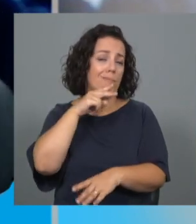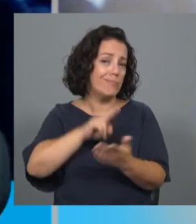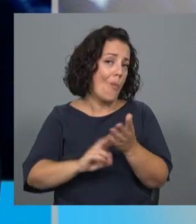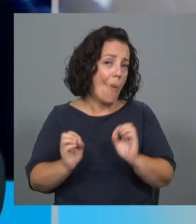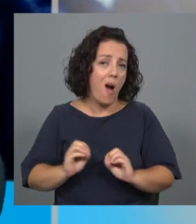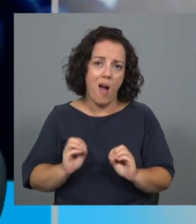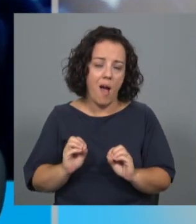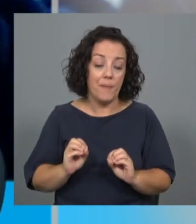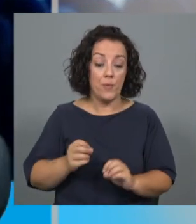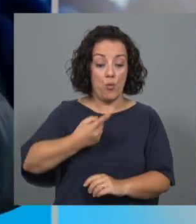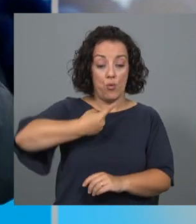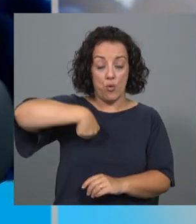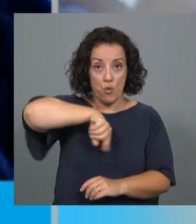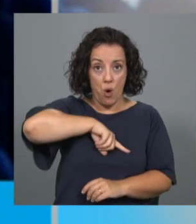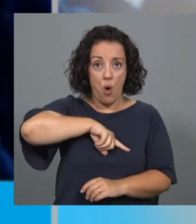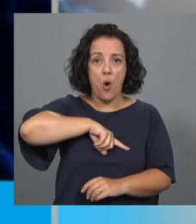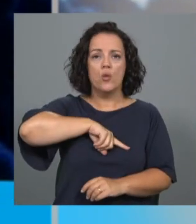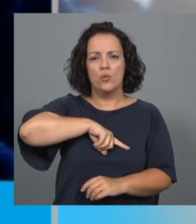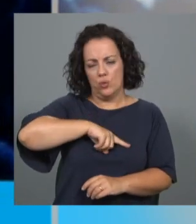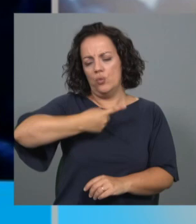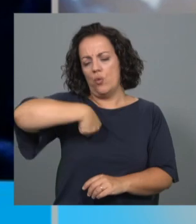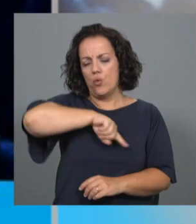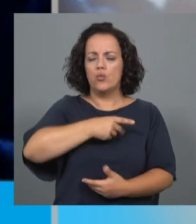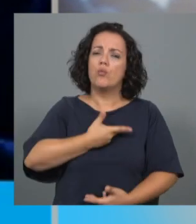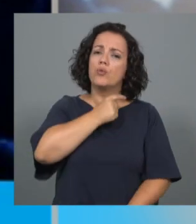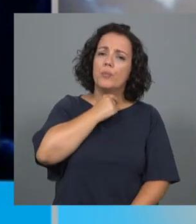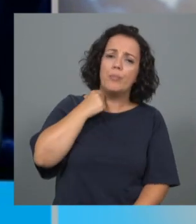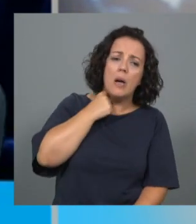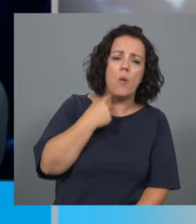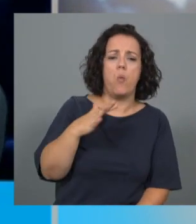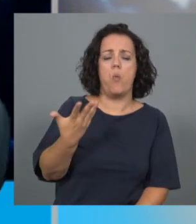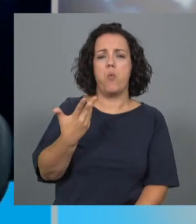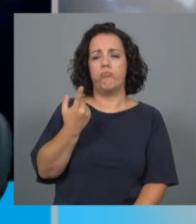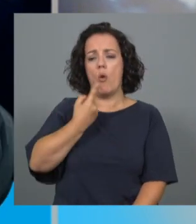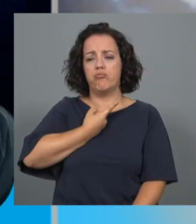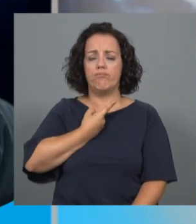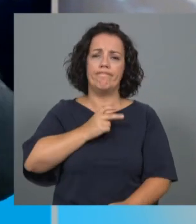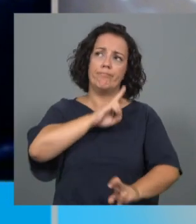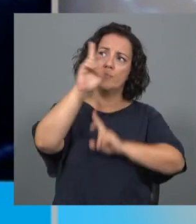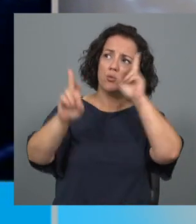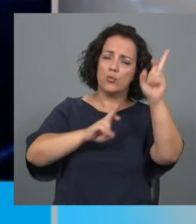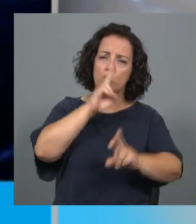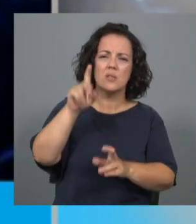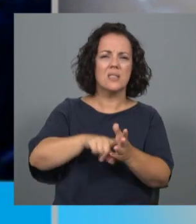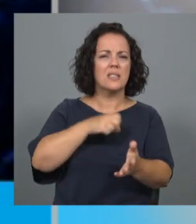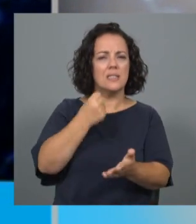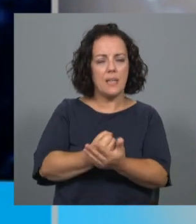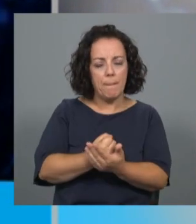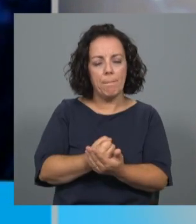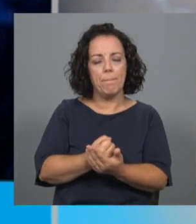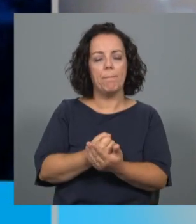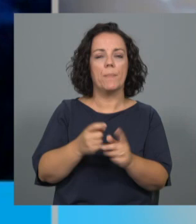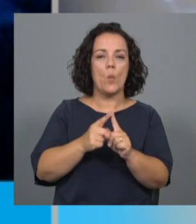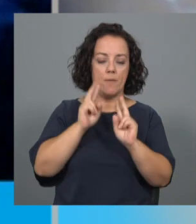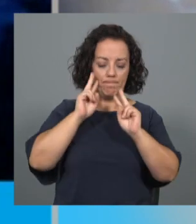Nós somos chamados, como sacerdotes, como missionários, todos somos chamados a fazer-nos próximos